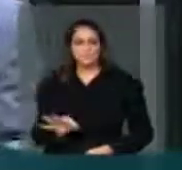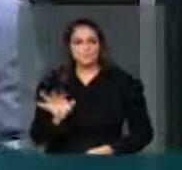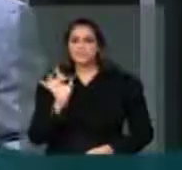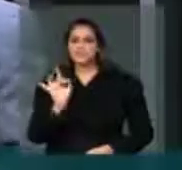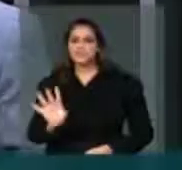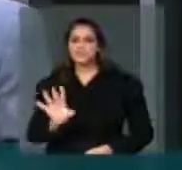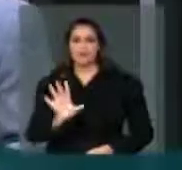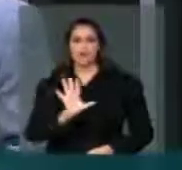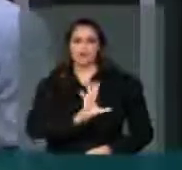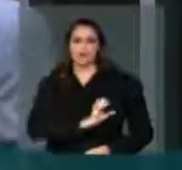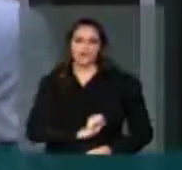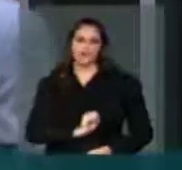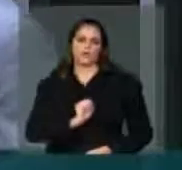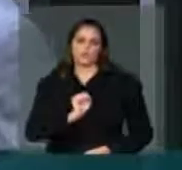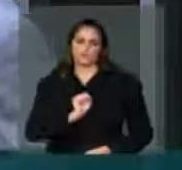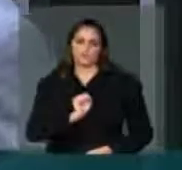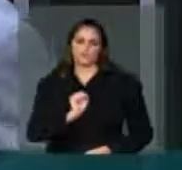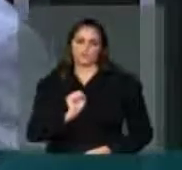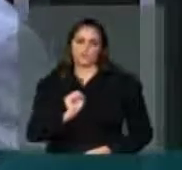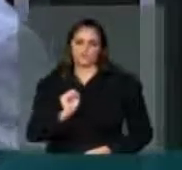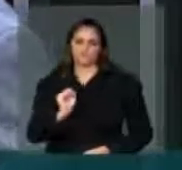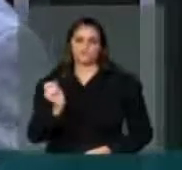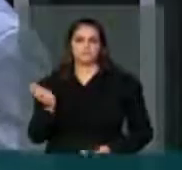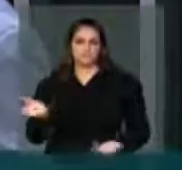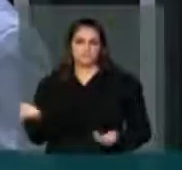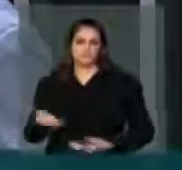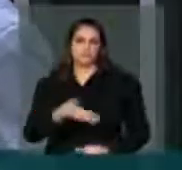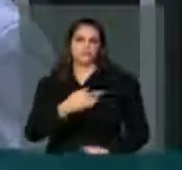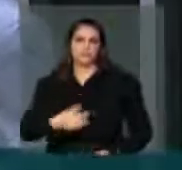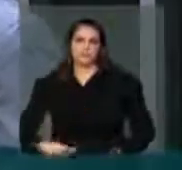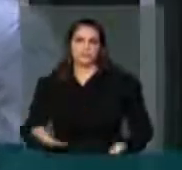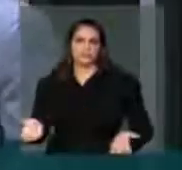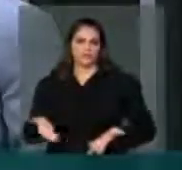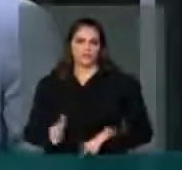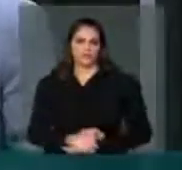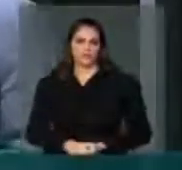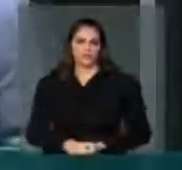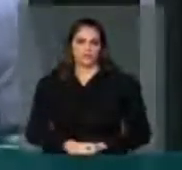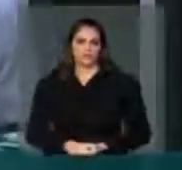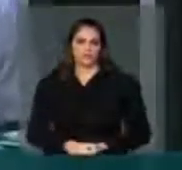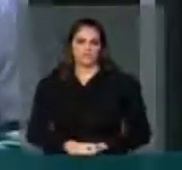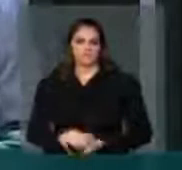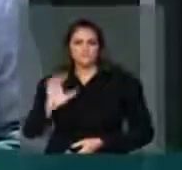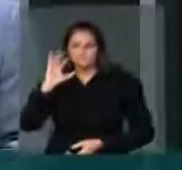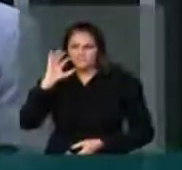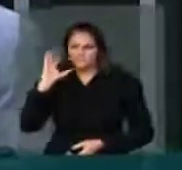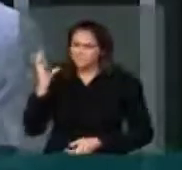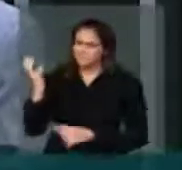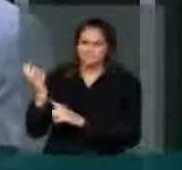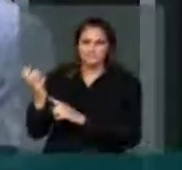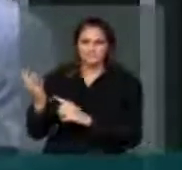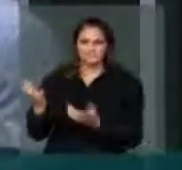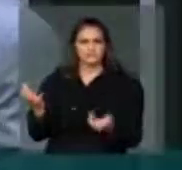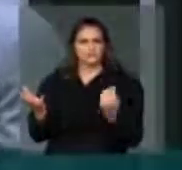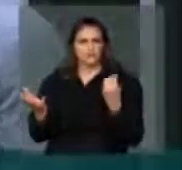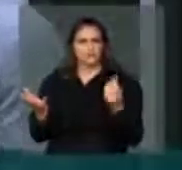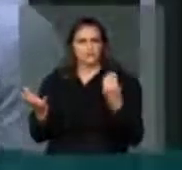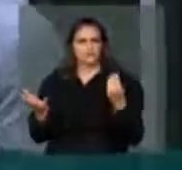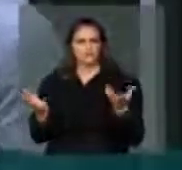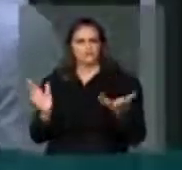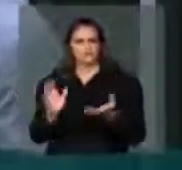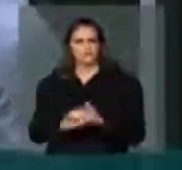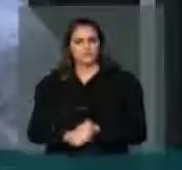tem 23% de aprovação popular toma uma medida dessa? Isso é ignorar o